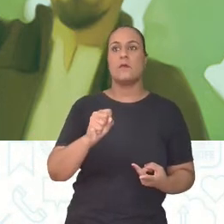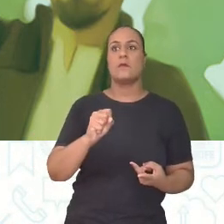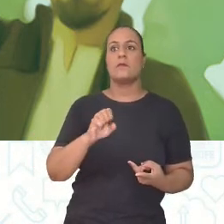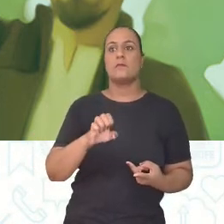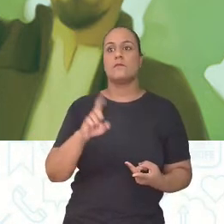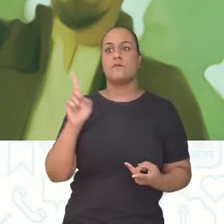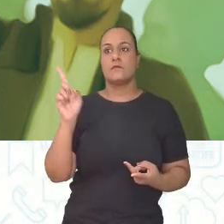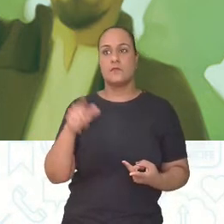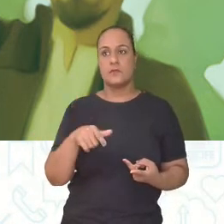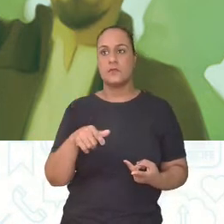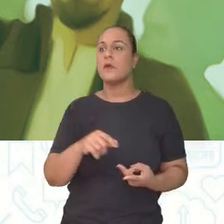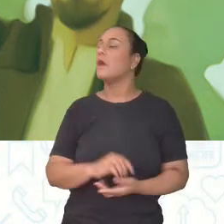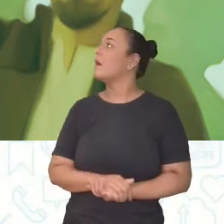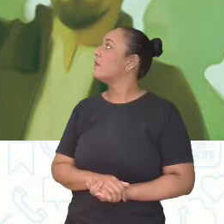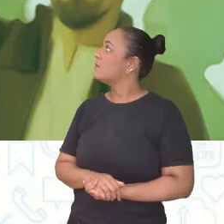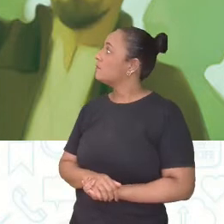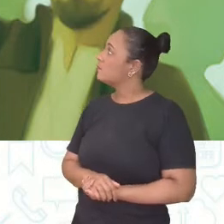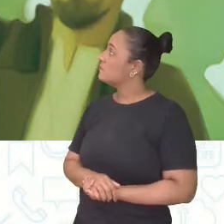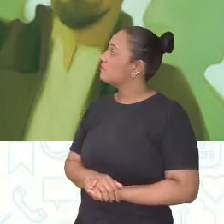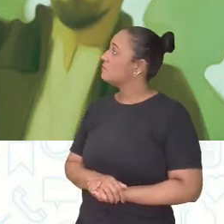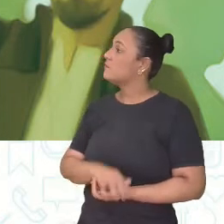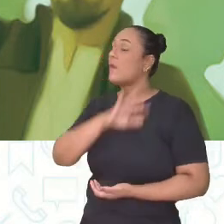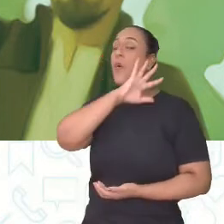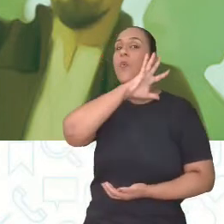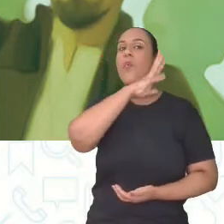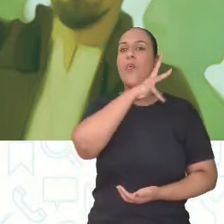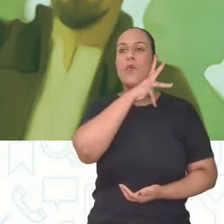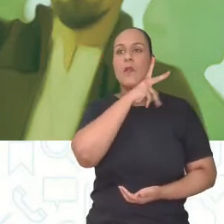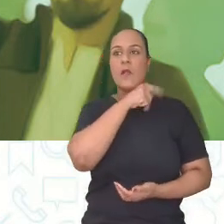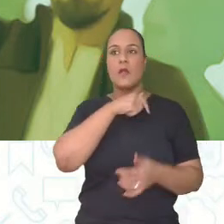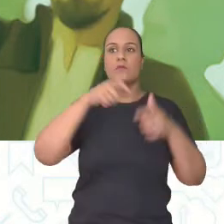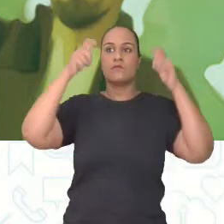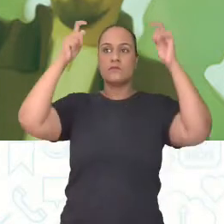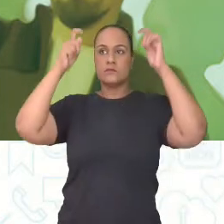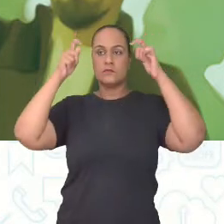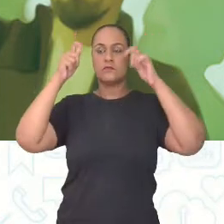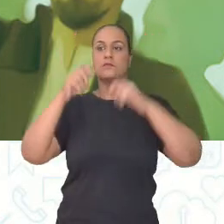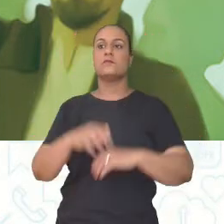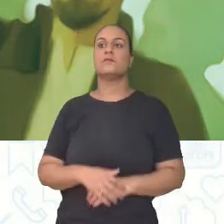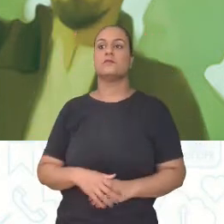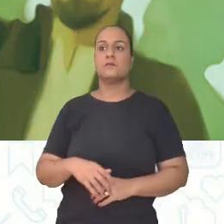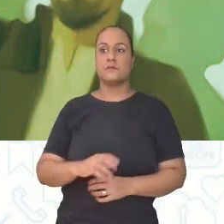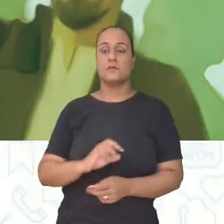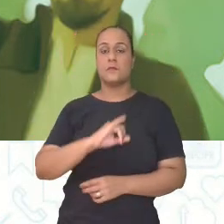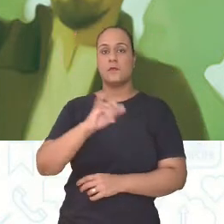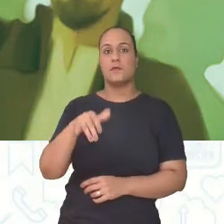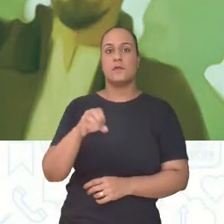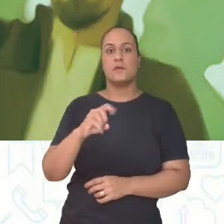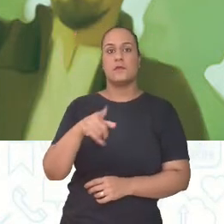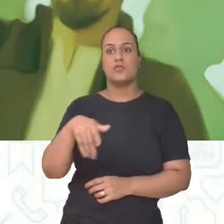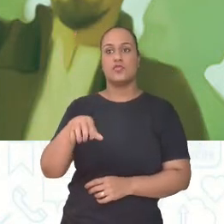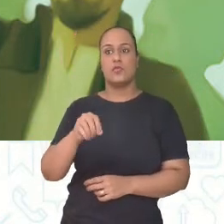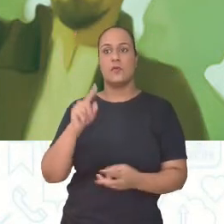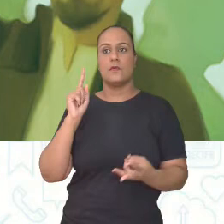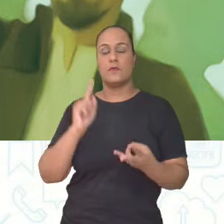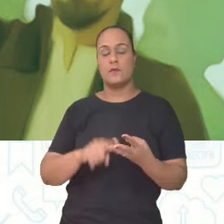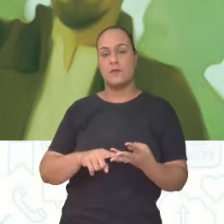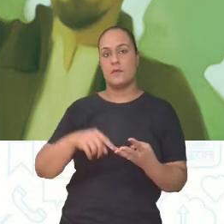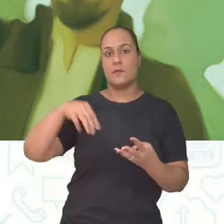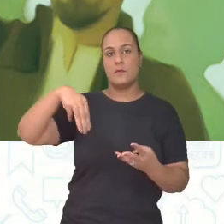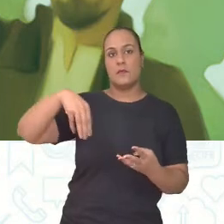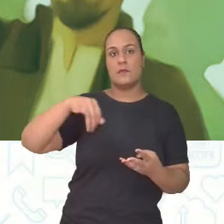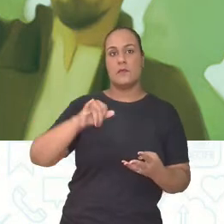tinha o apelido de Leão Coroado, que era um militar. E esses dois aí, os últimos, ó, João Ribeiro e Miguelinho, que